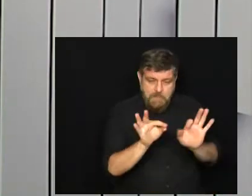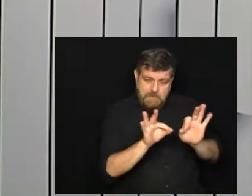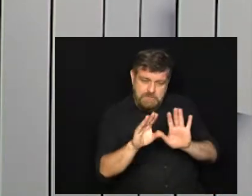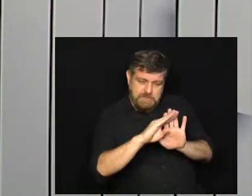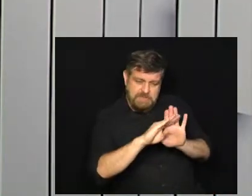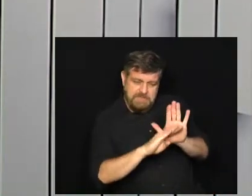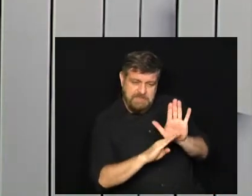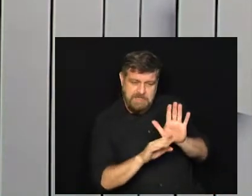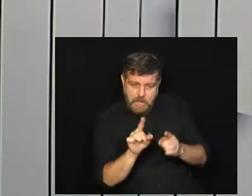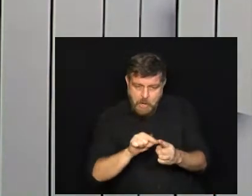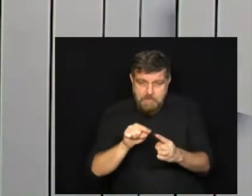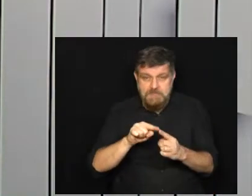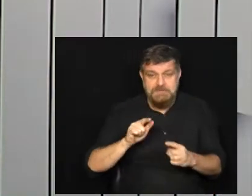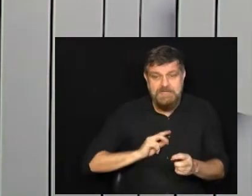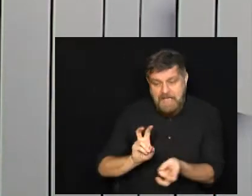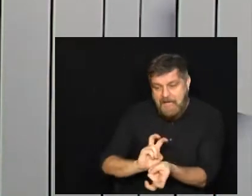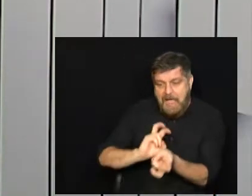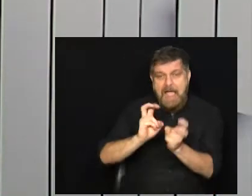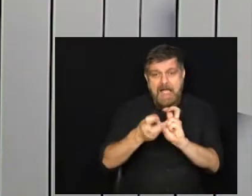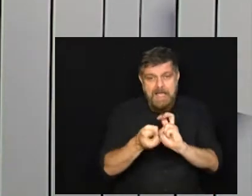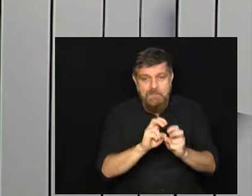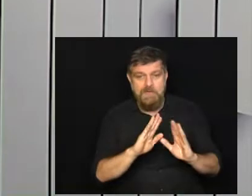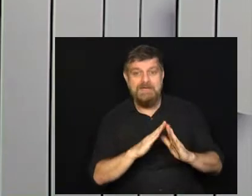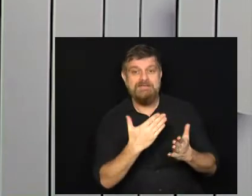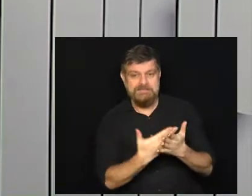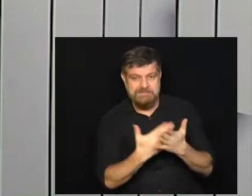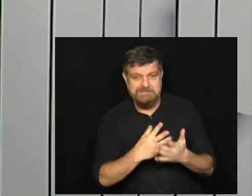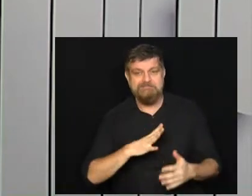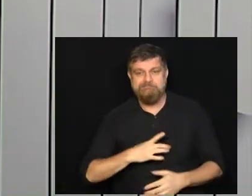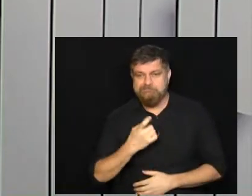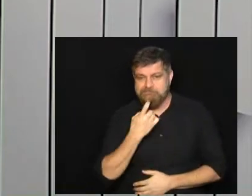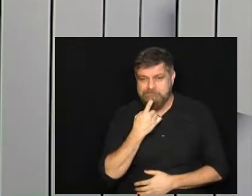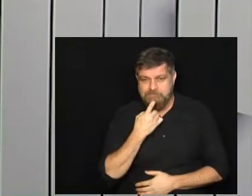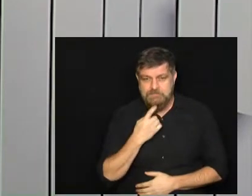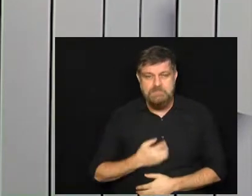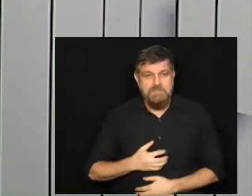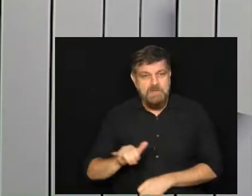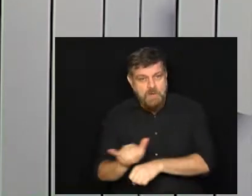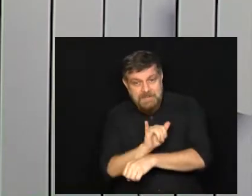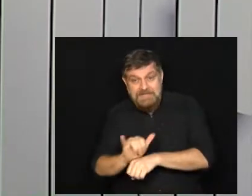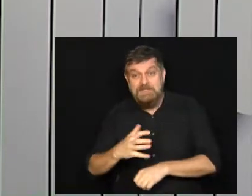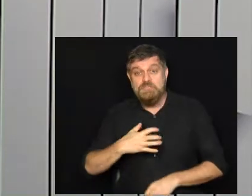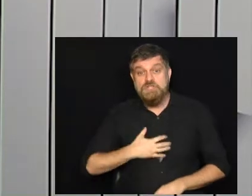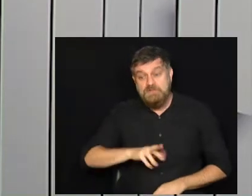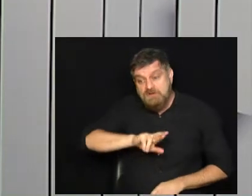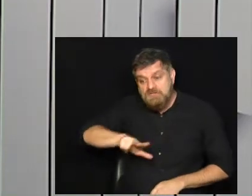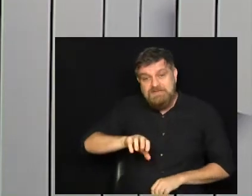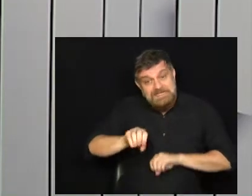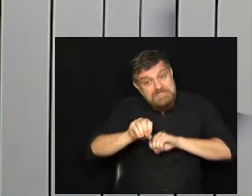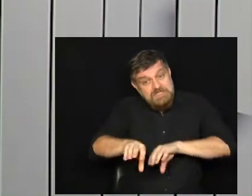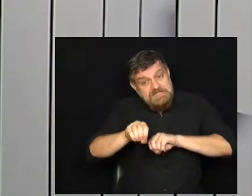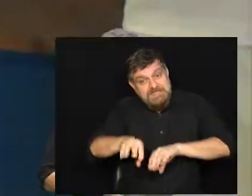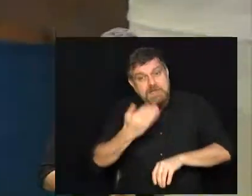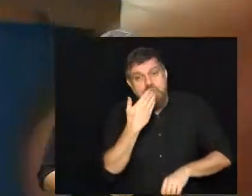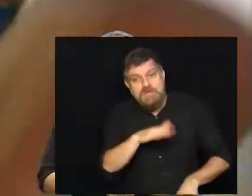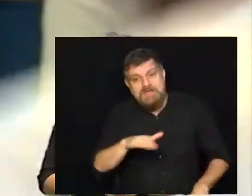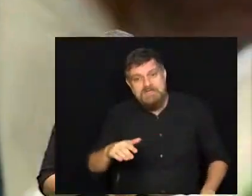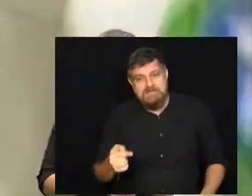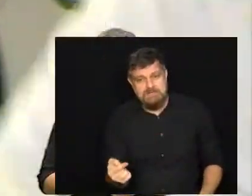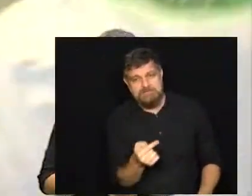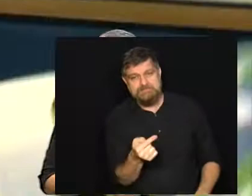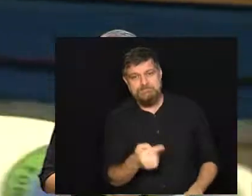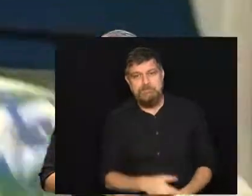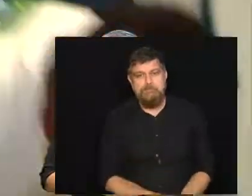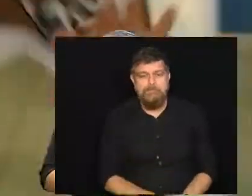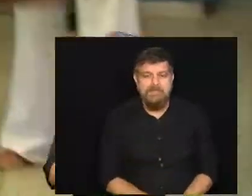busca levar a capoeira para as escolas da cidade, uma forma diferente de ensinar as crianças.